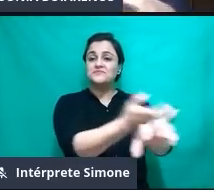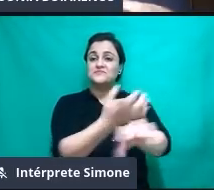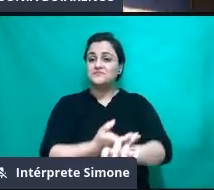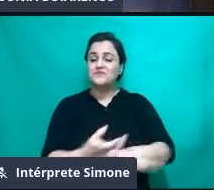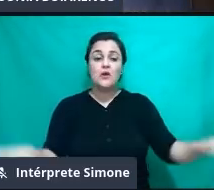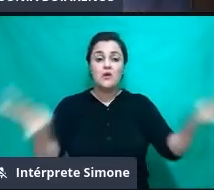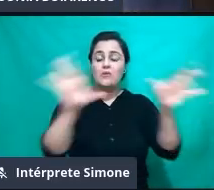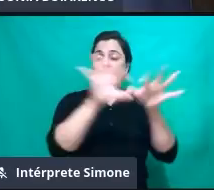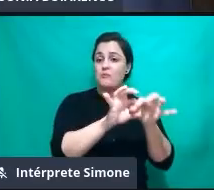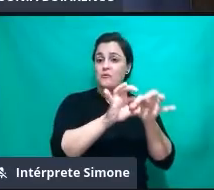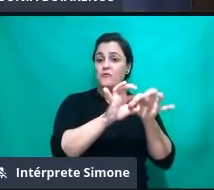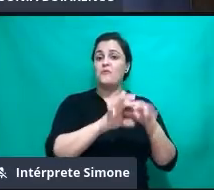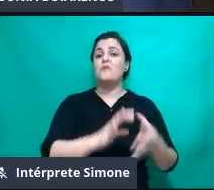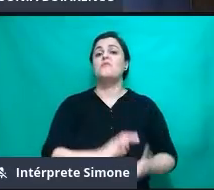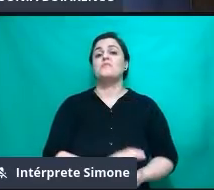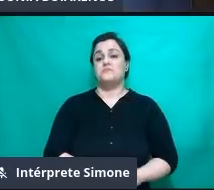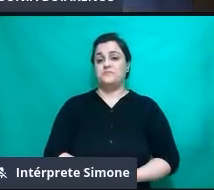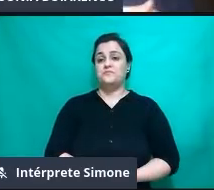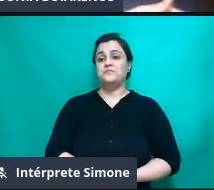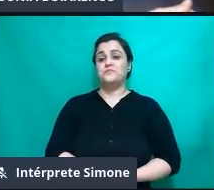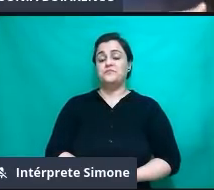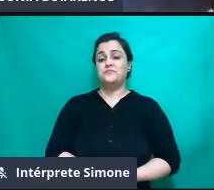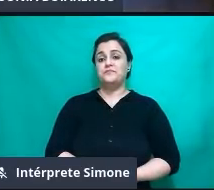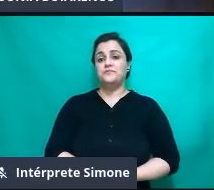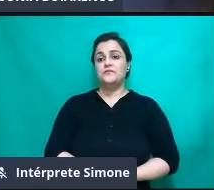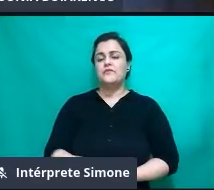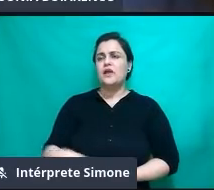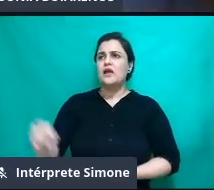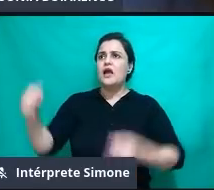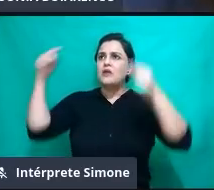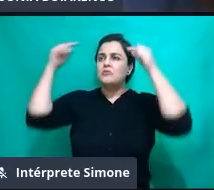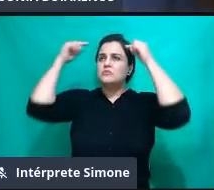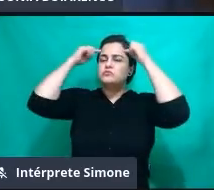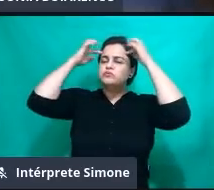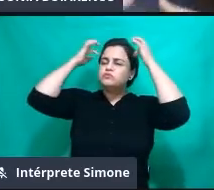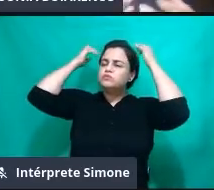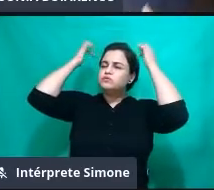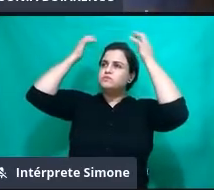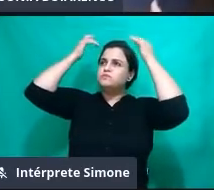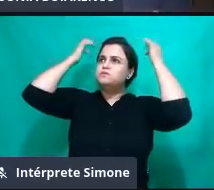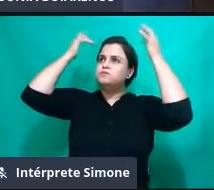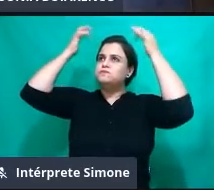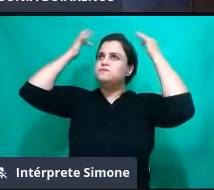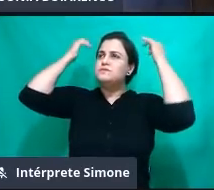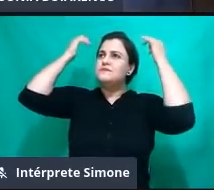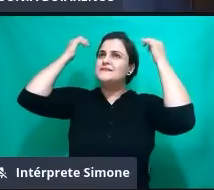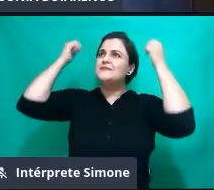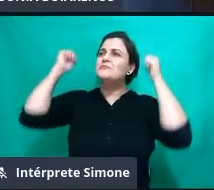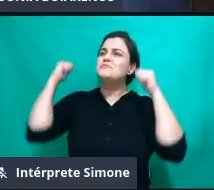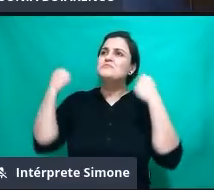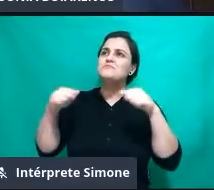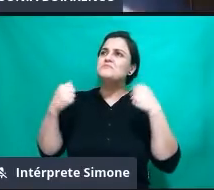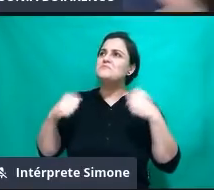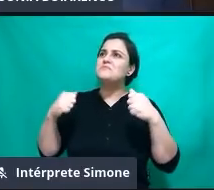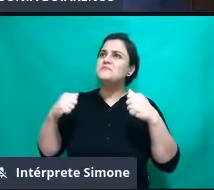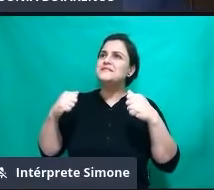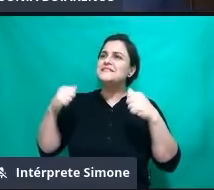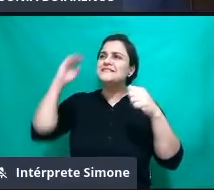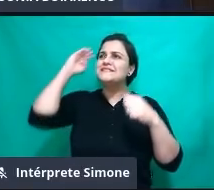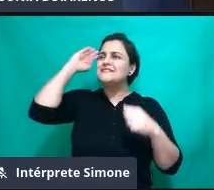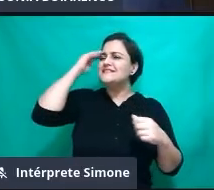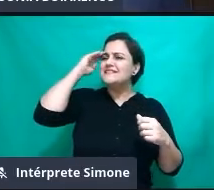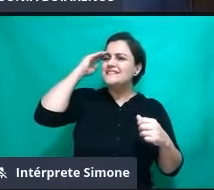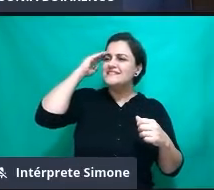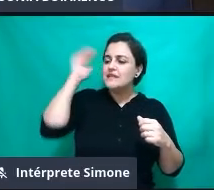para que eu tenha um raciocínio geográfico, eu tenho que ter o pensamento espacial, mas e como é que eu faço isso? Ora, o meu